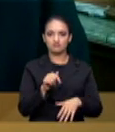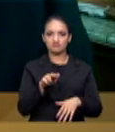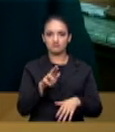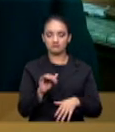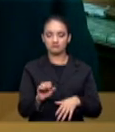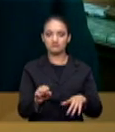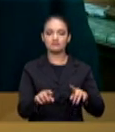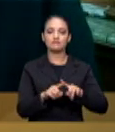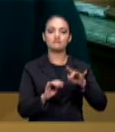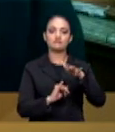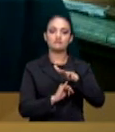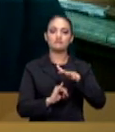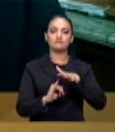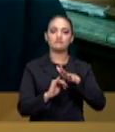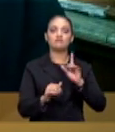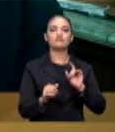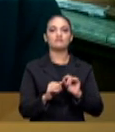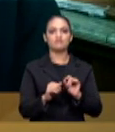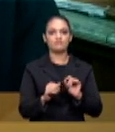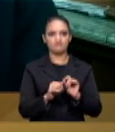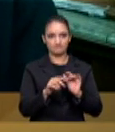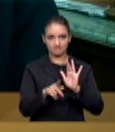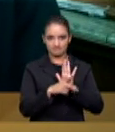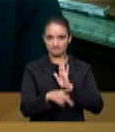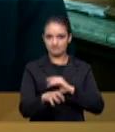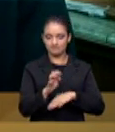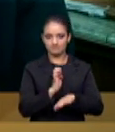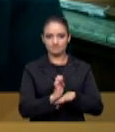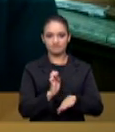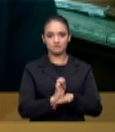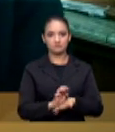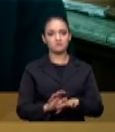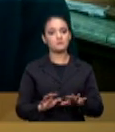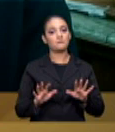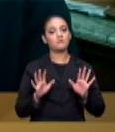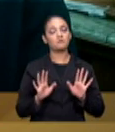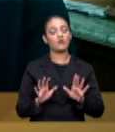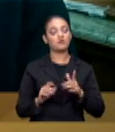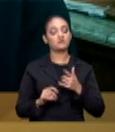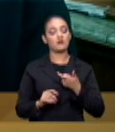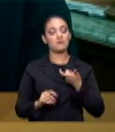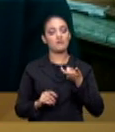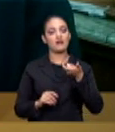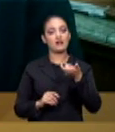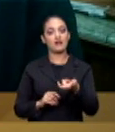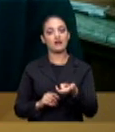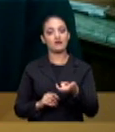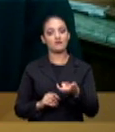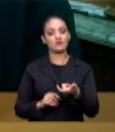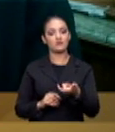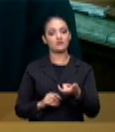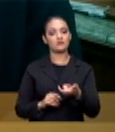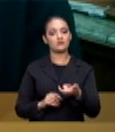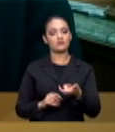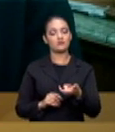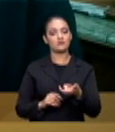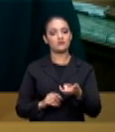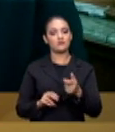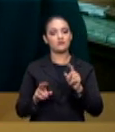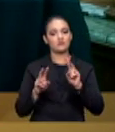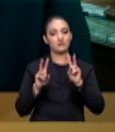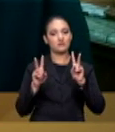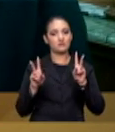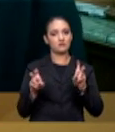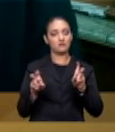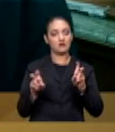fundações que instituírem e mantiverem. A expressão, boto entre aspas,